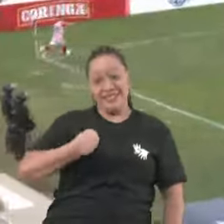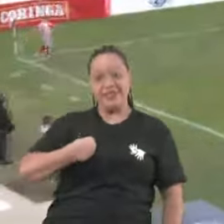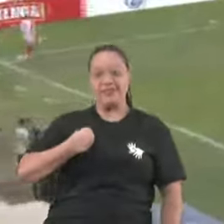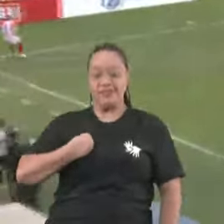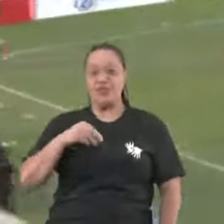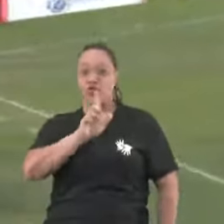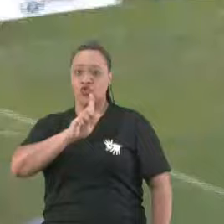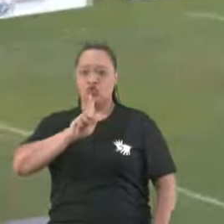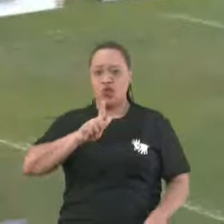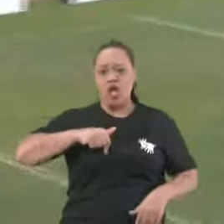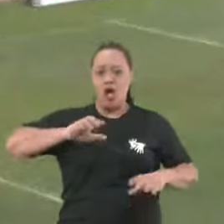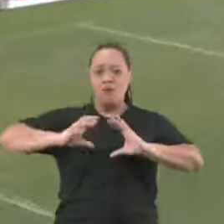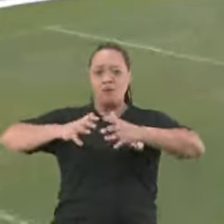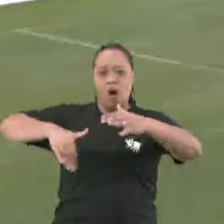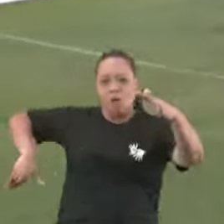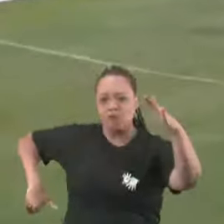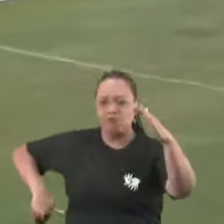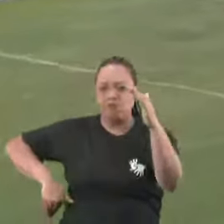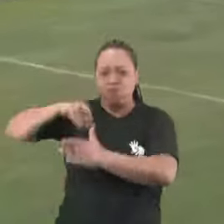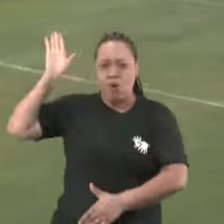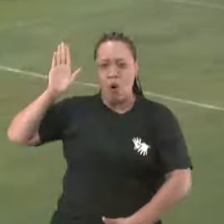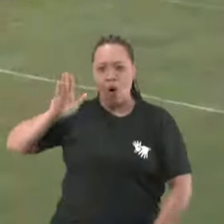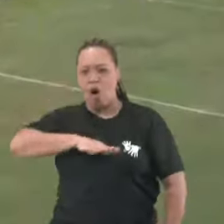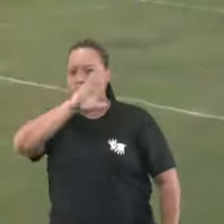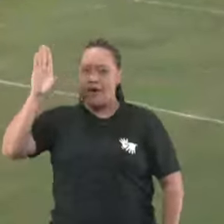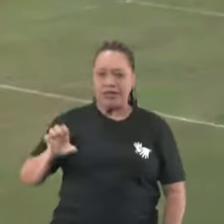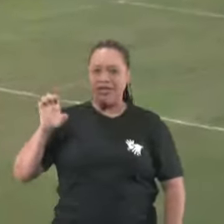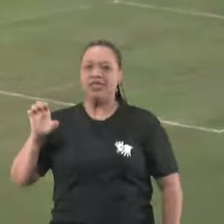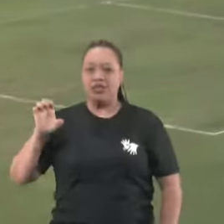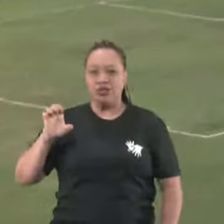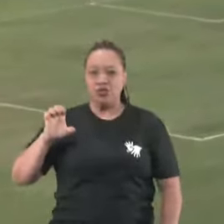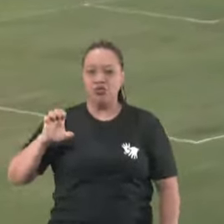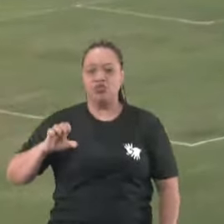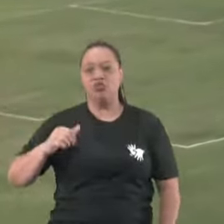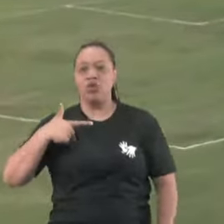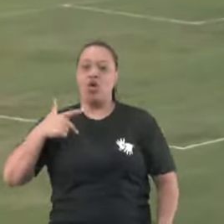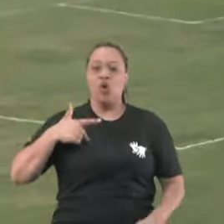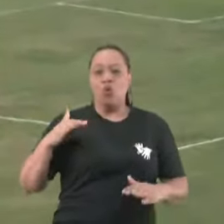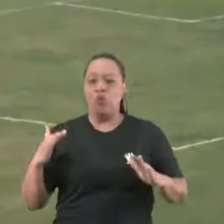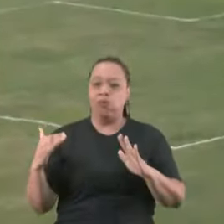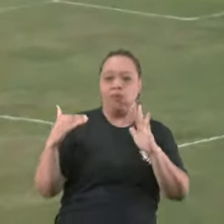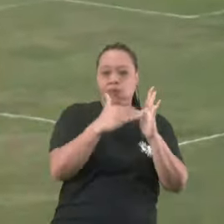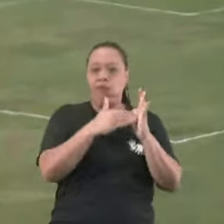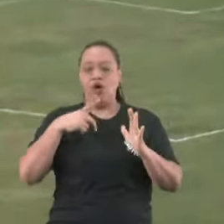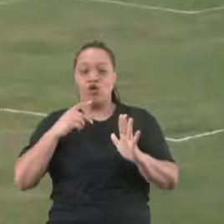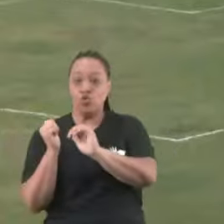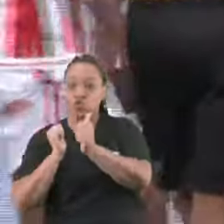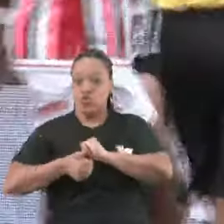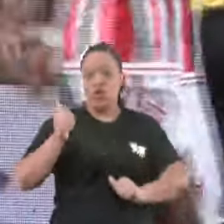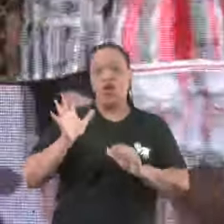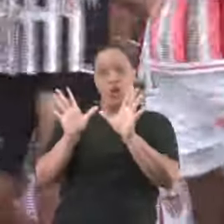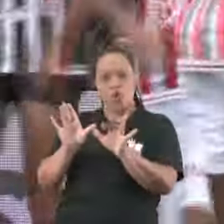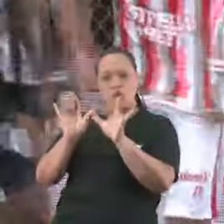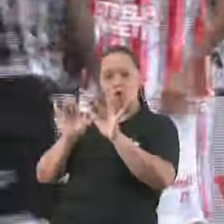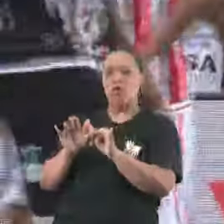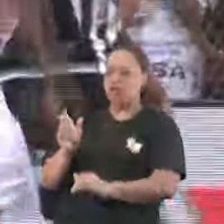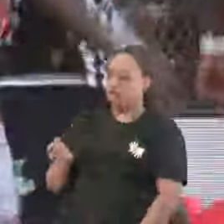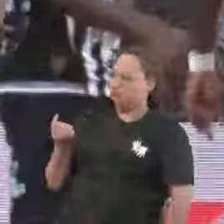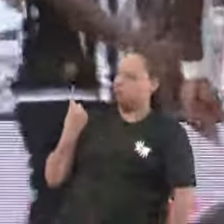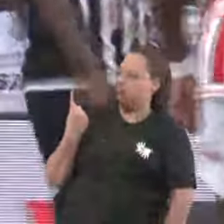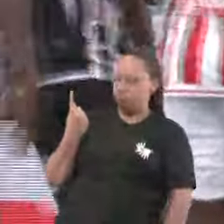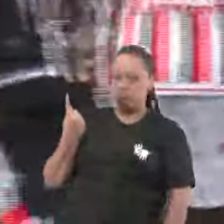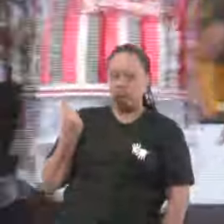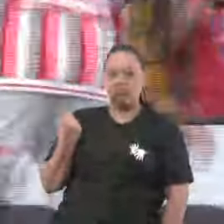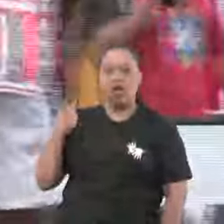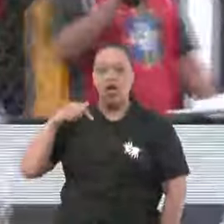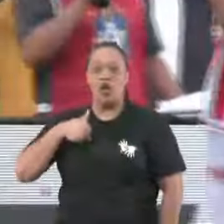GG na bola, cruzamento, escanteio, lado esquerdo. Último toque, me pareceu, do jogador do Asa, foi isso mesmo.